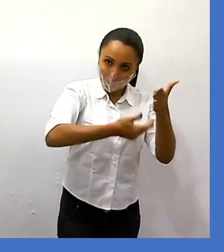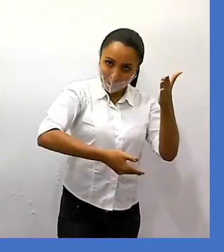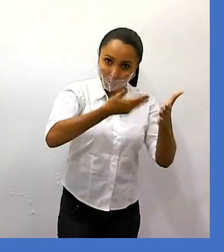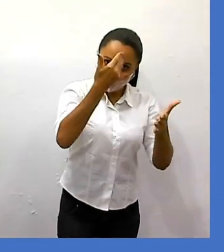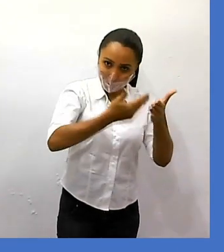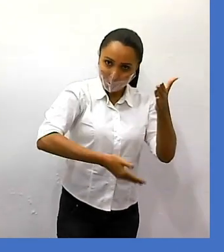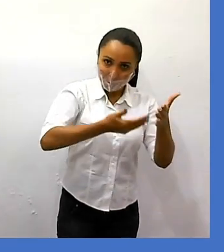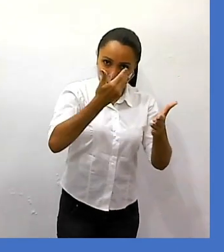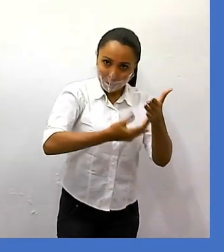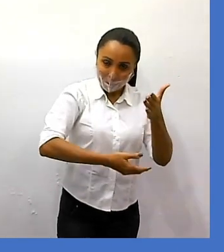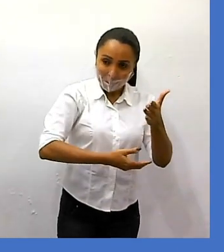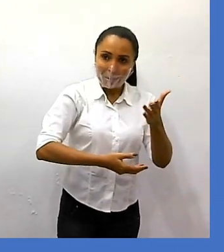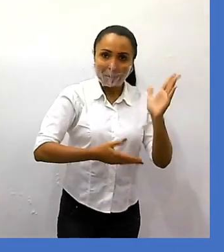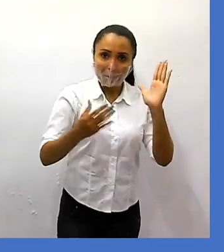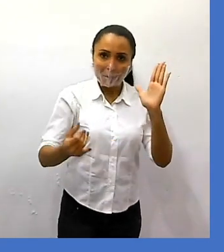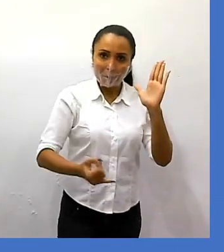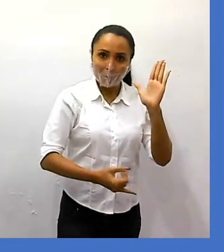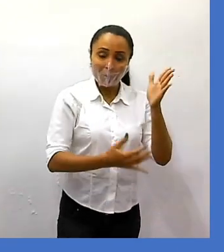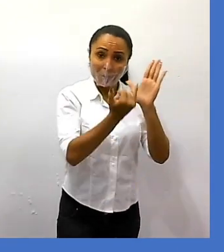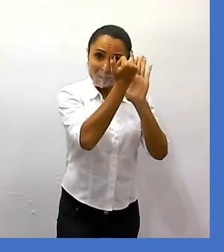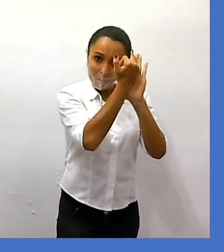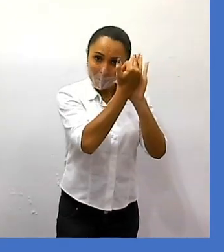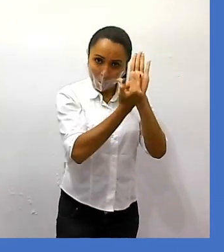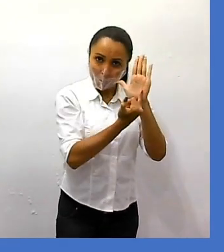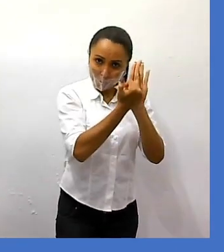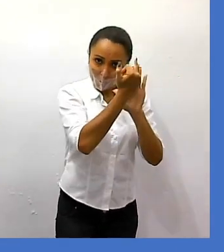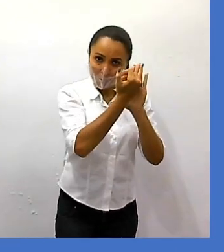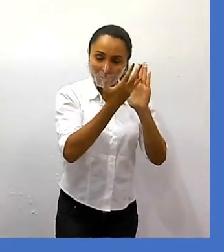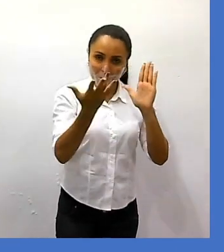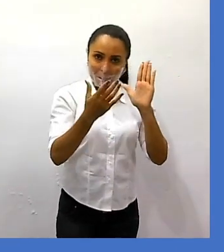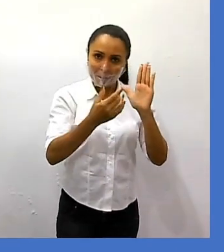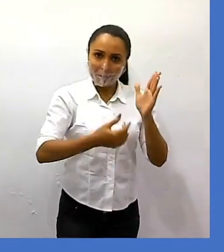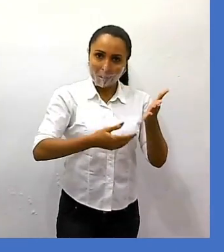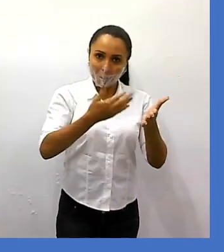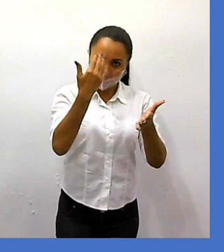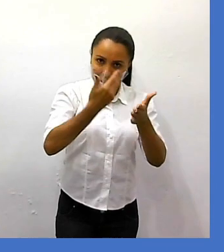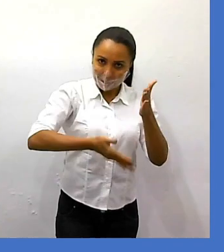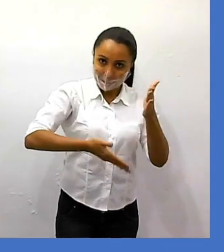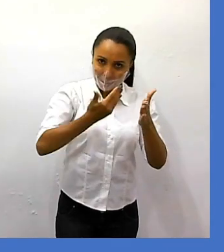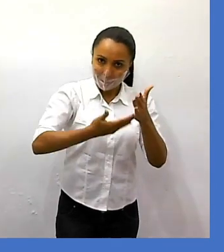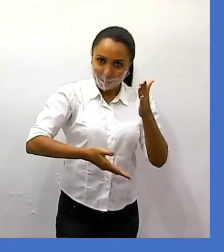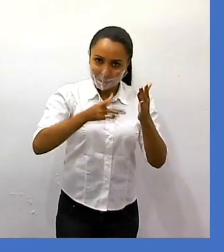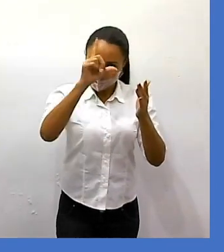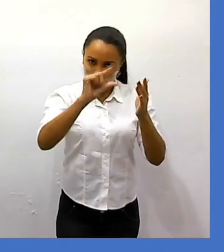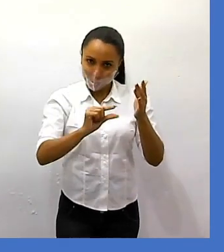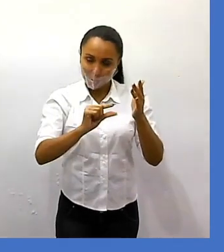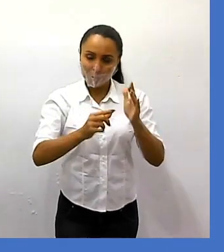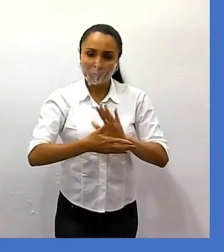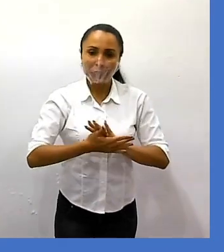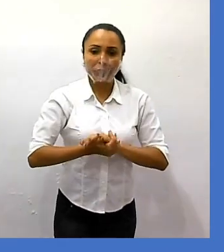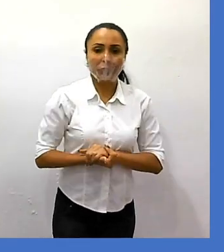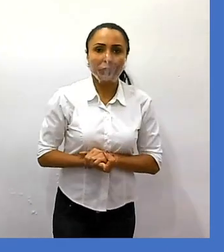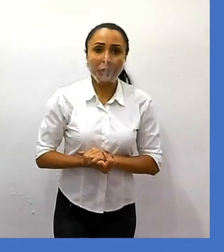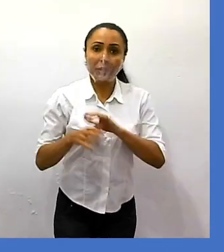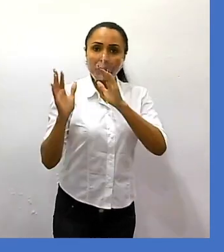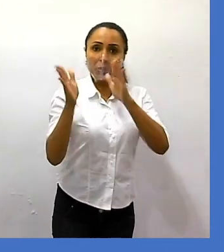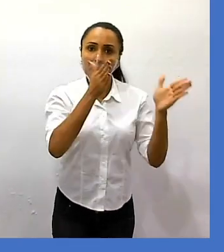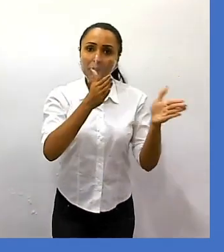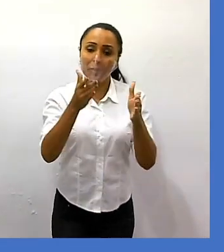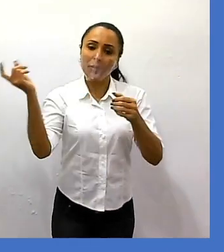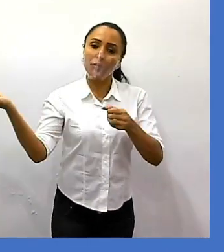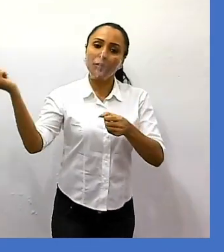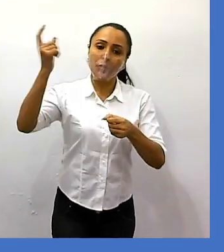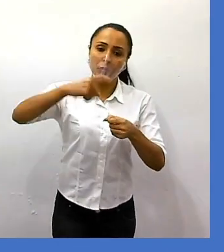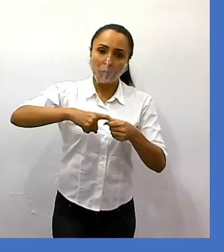impostos para custear, né, a produção cultural cinematográfica. Então, nesse período de